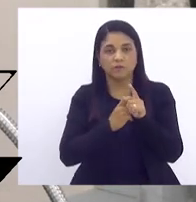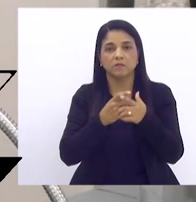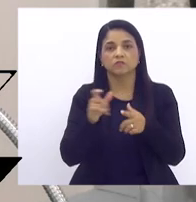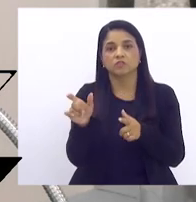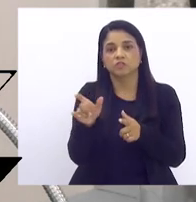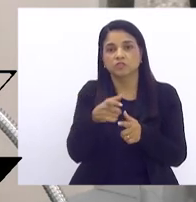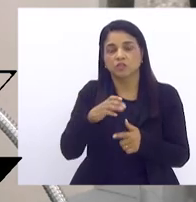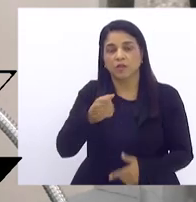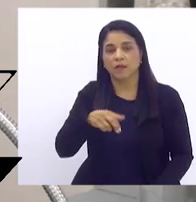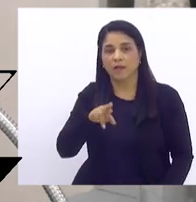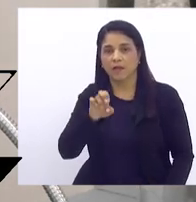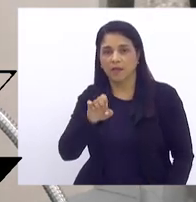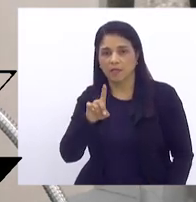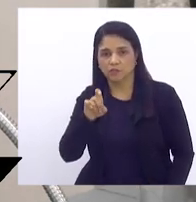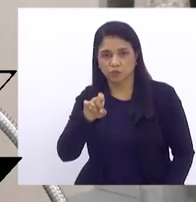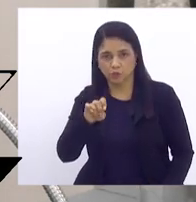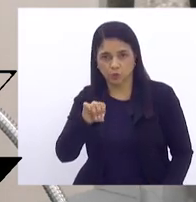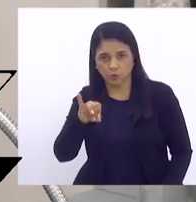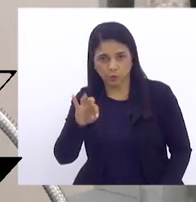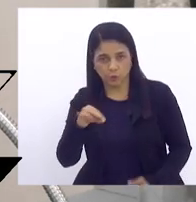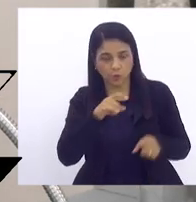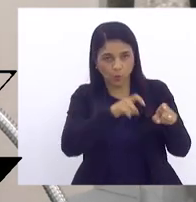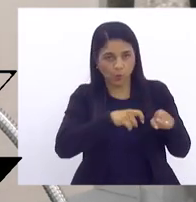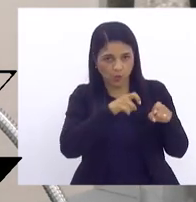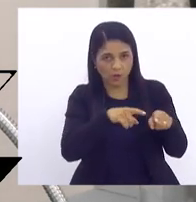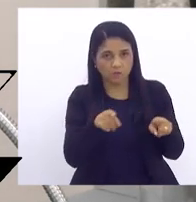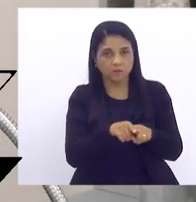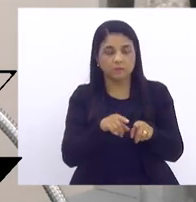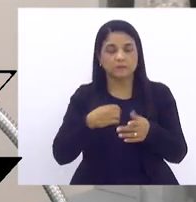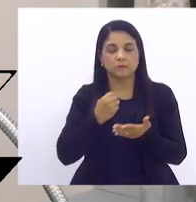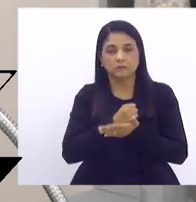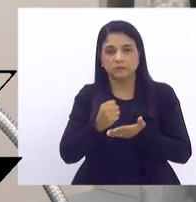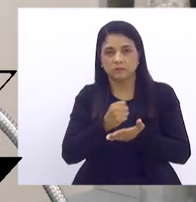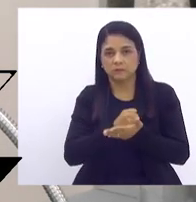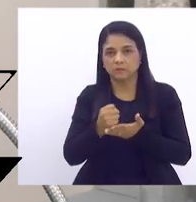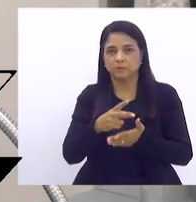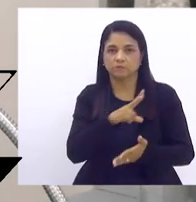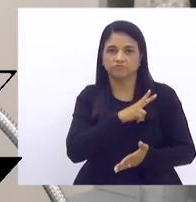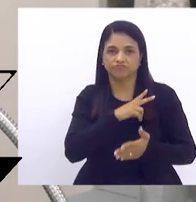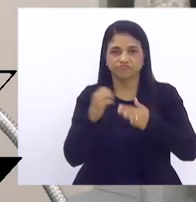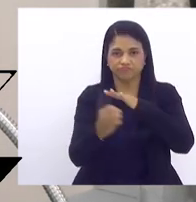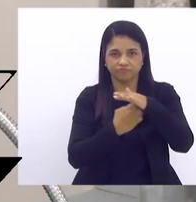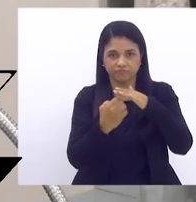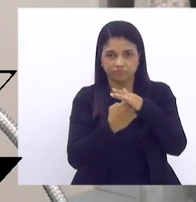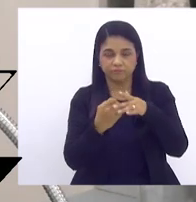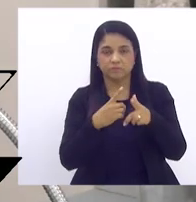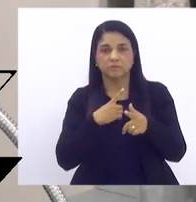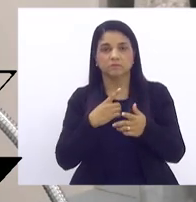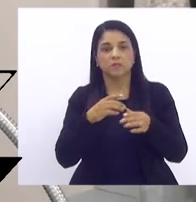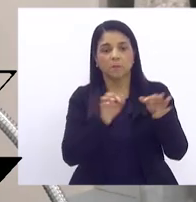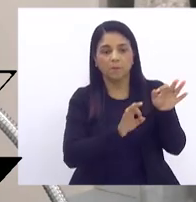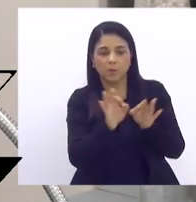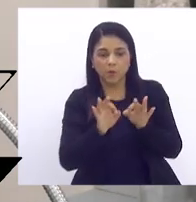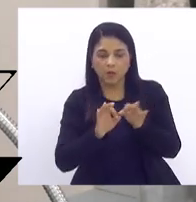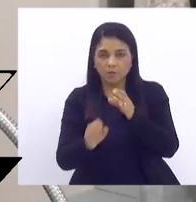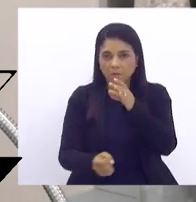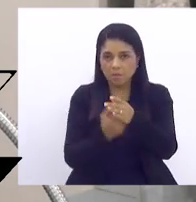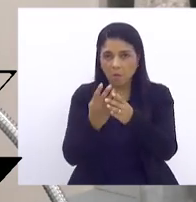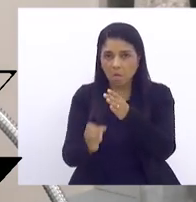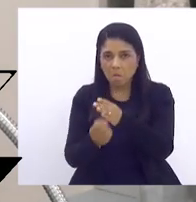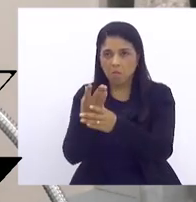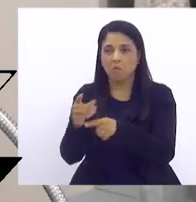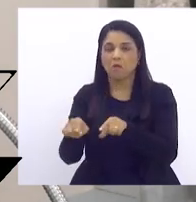crédito rural contratadas por instituições financeiras estaduais na área de atuação dos programas criados para este fim, na